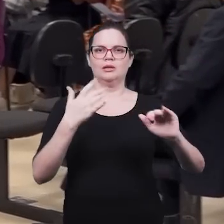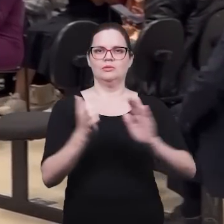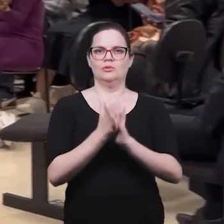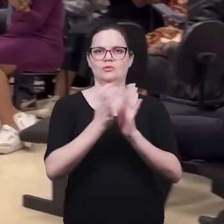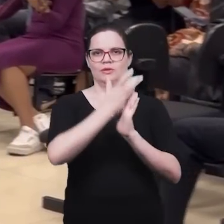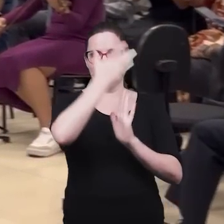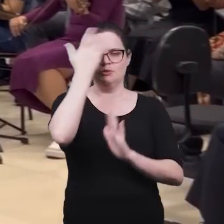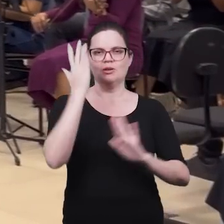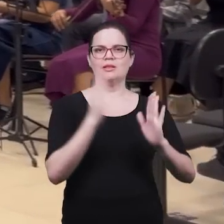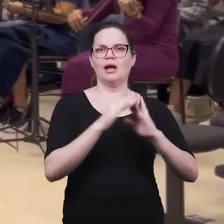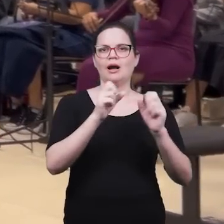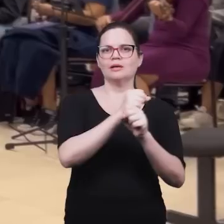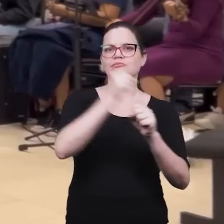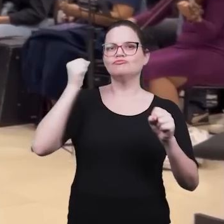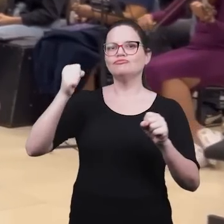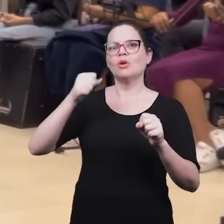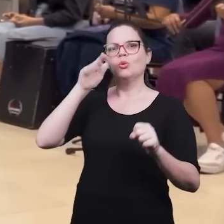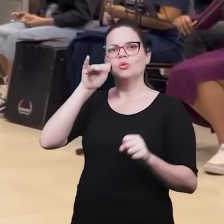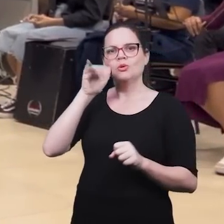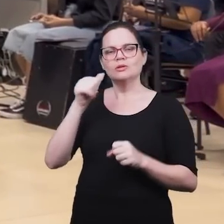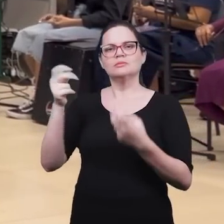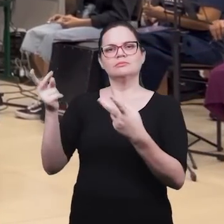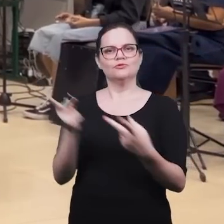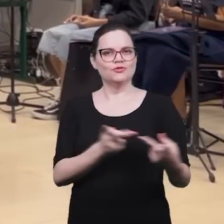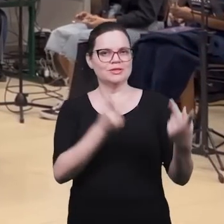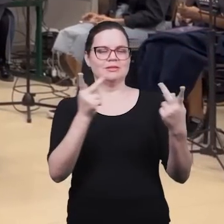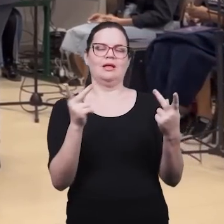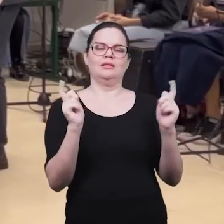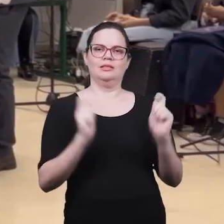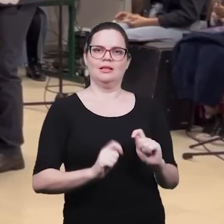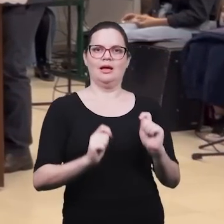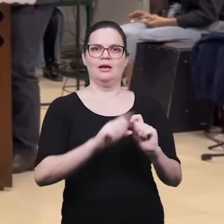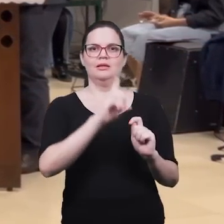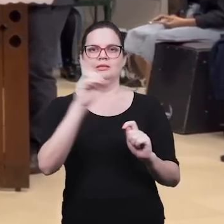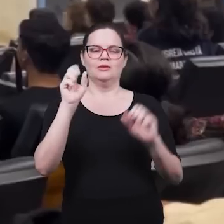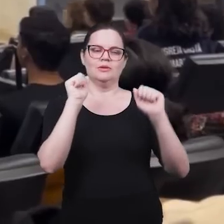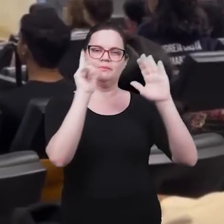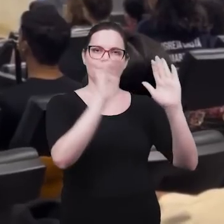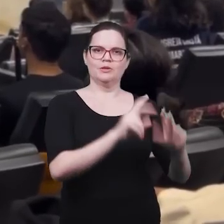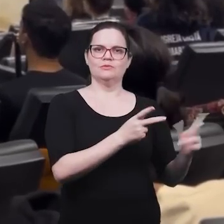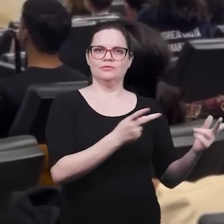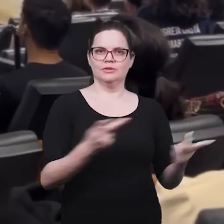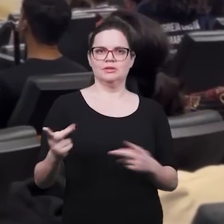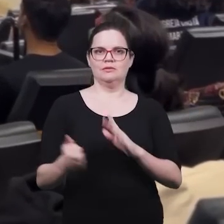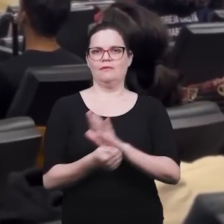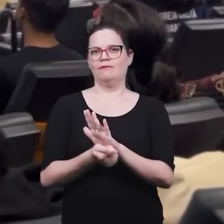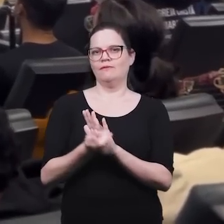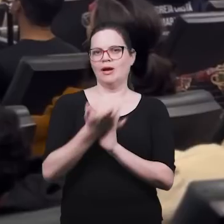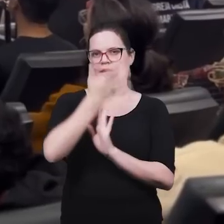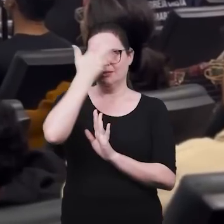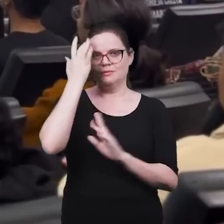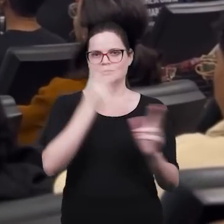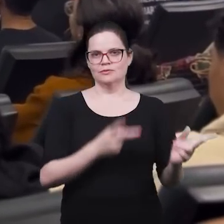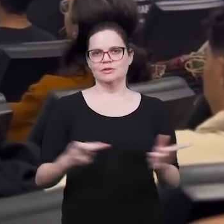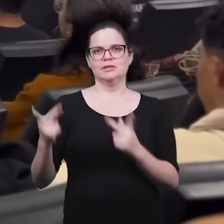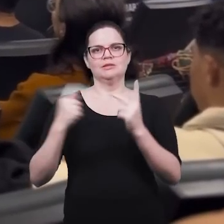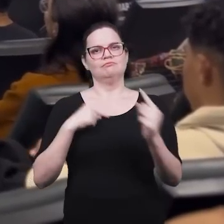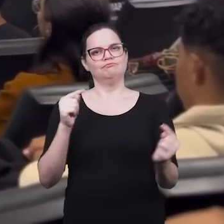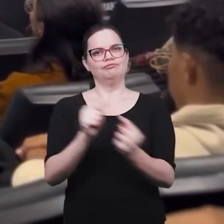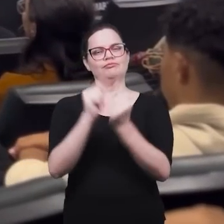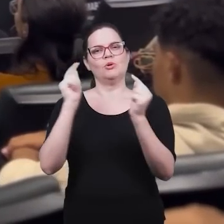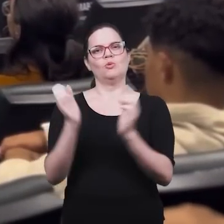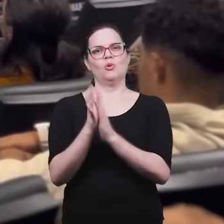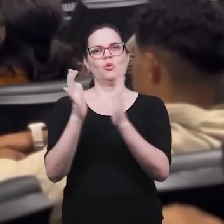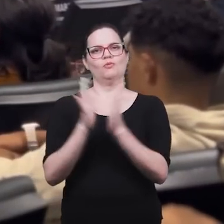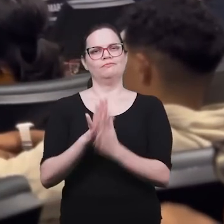cantando os louvores, o trabalho dos jovens. E Deus honrou muitos visitantes, se identificando com a palavra, com os